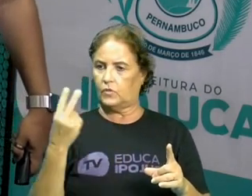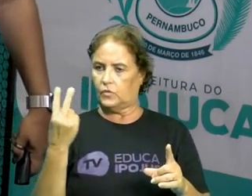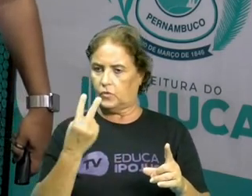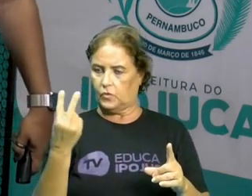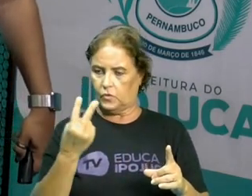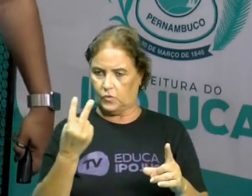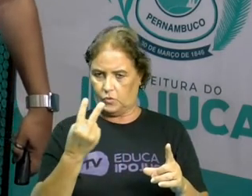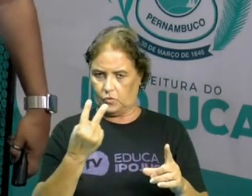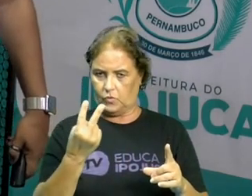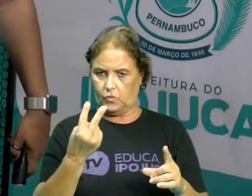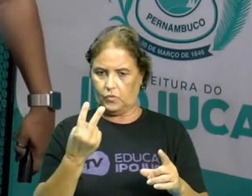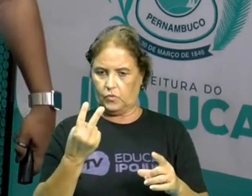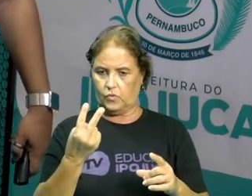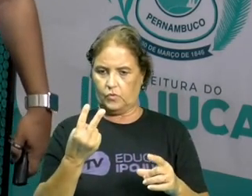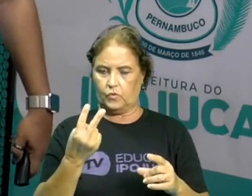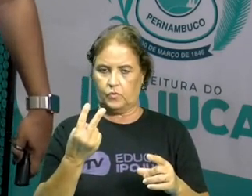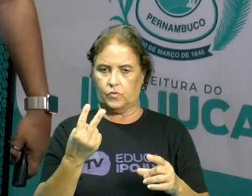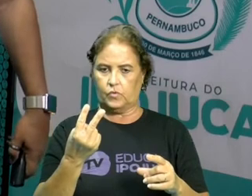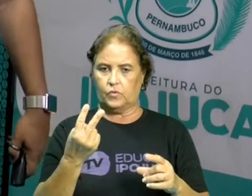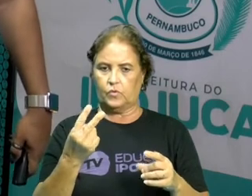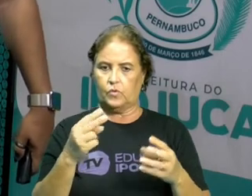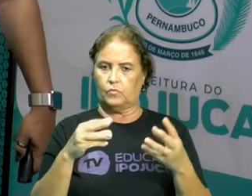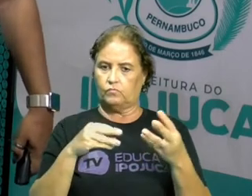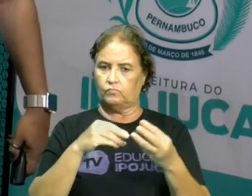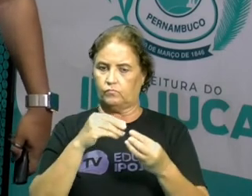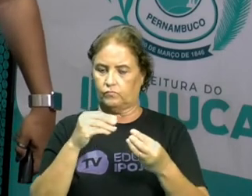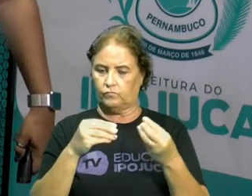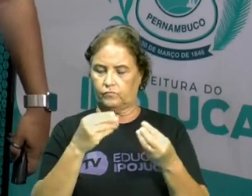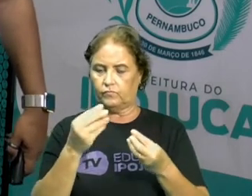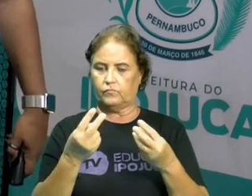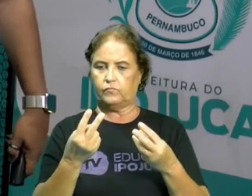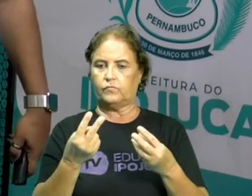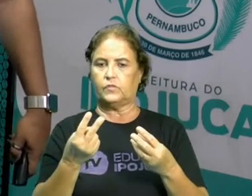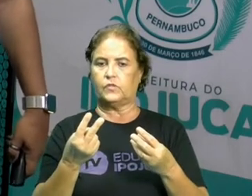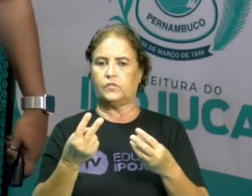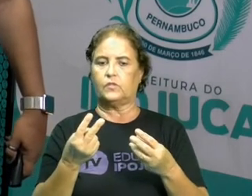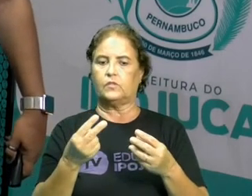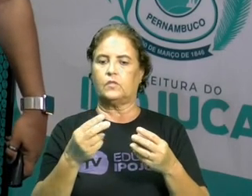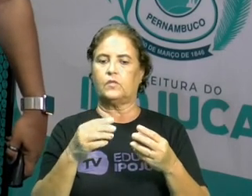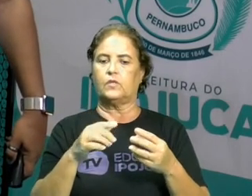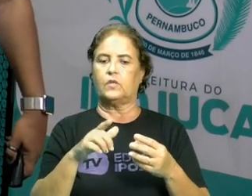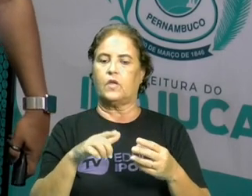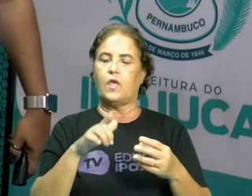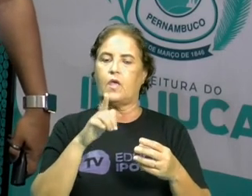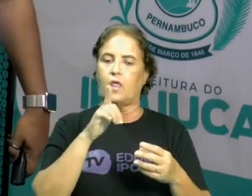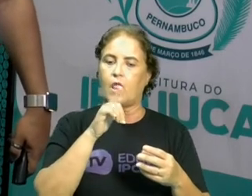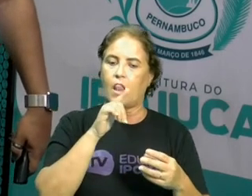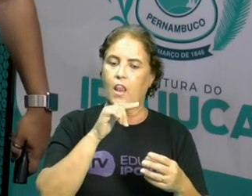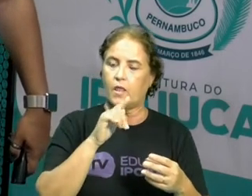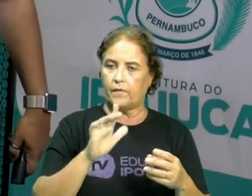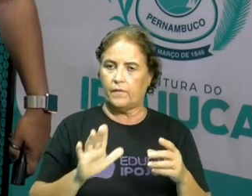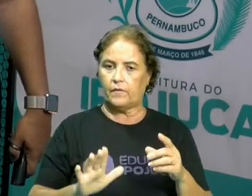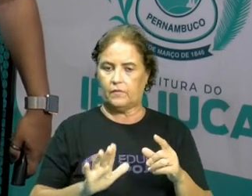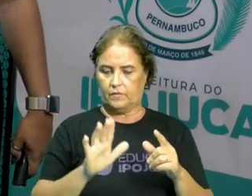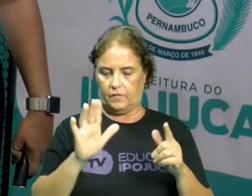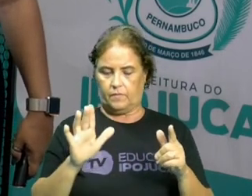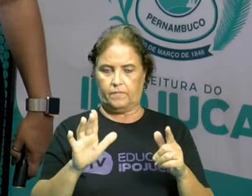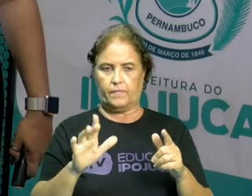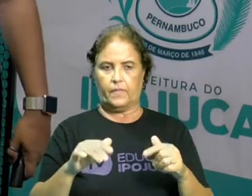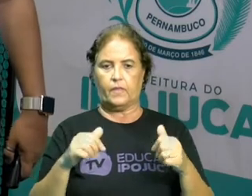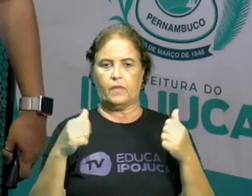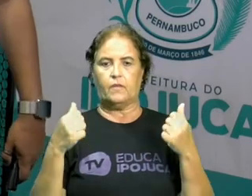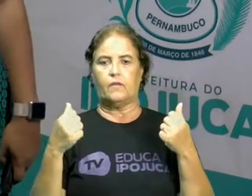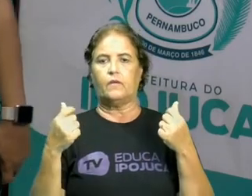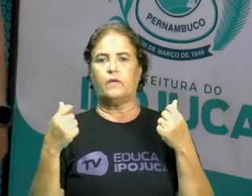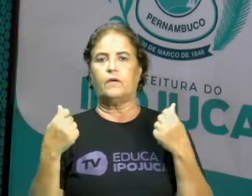duas substâncias, duas no caso, duas substâncias que são líquidas, né? Aí eu vou ter que necessitar